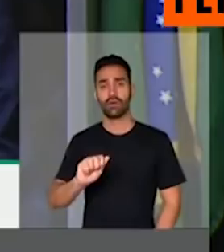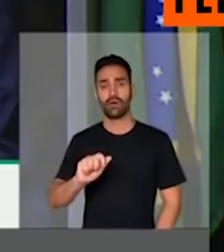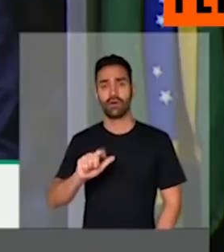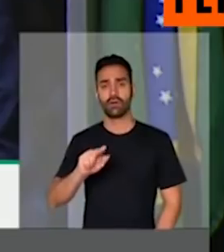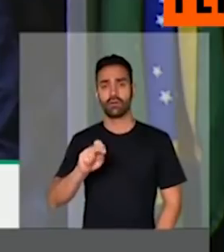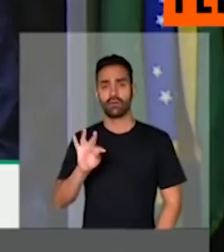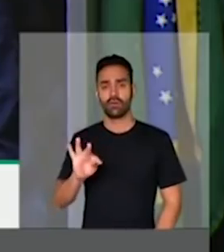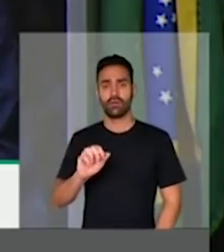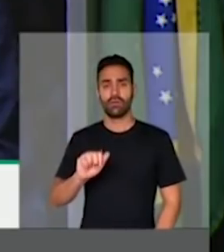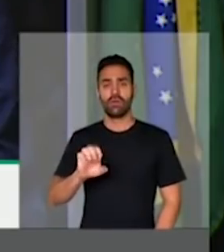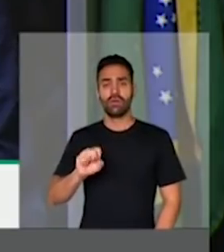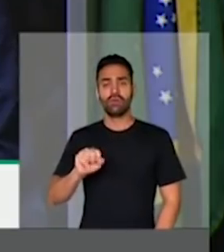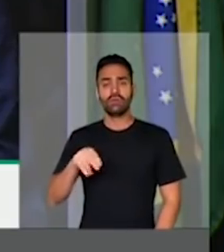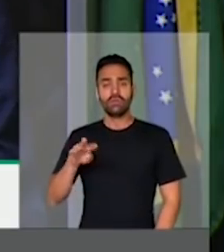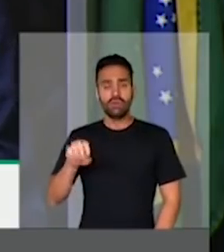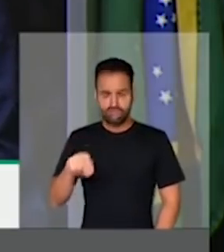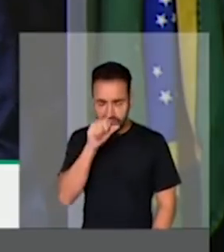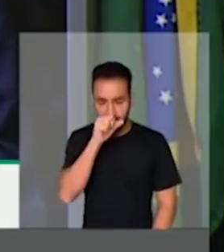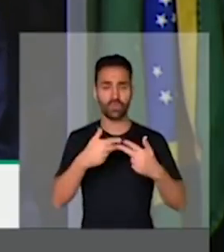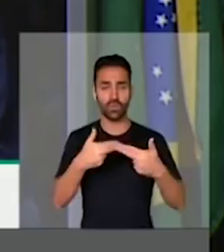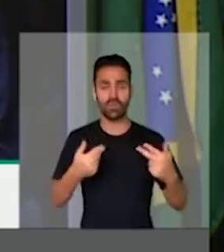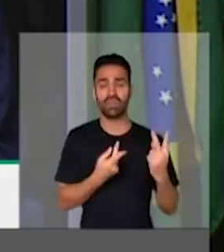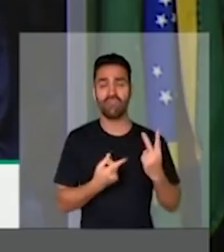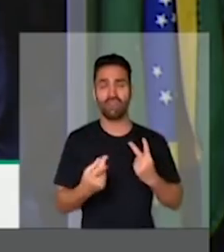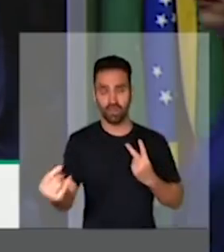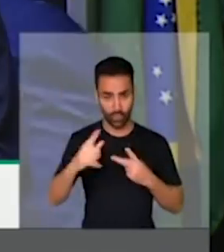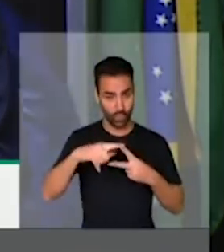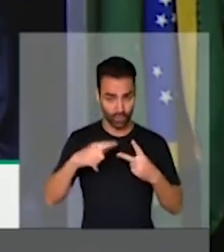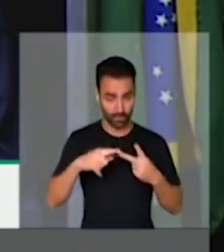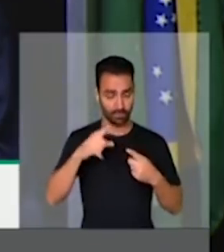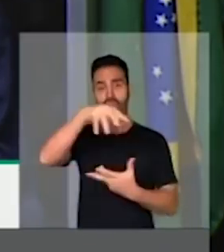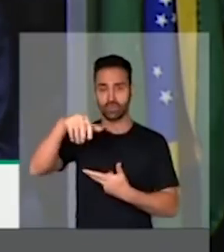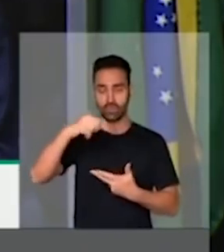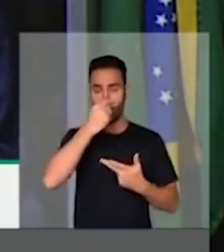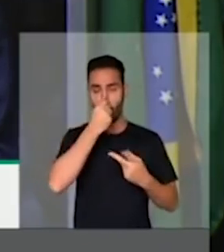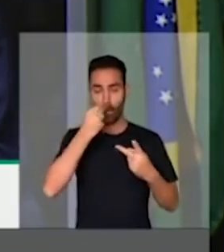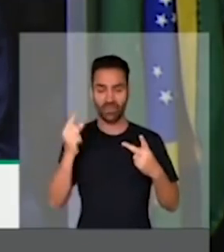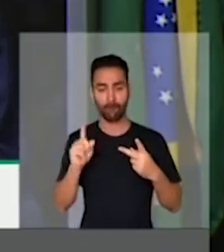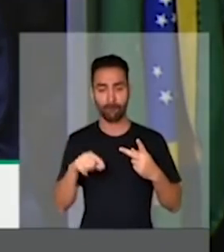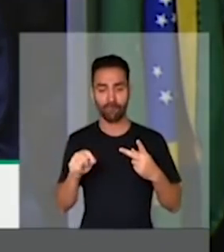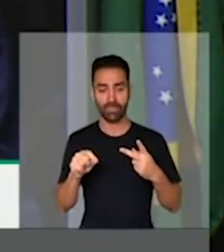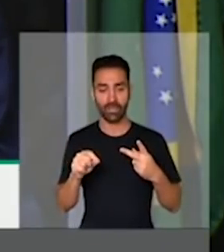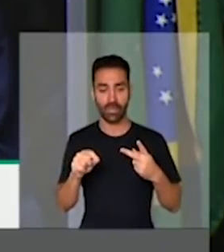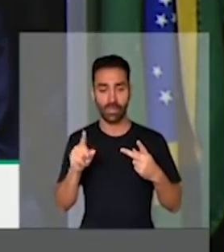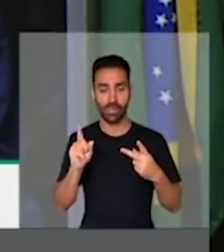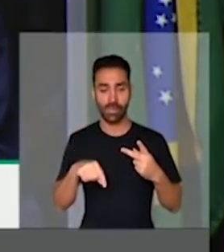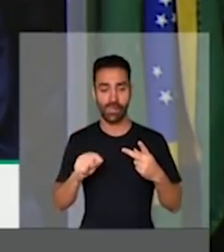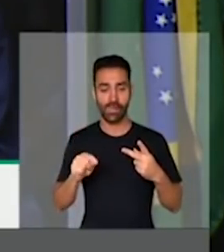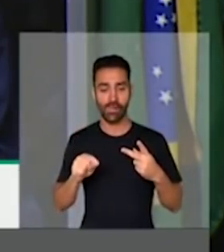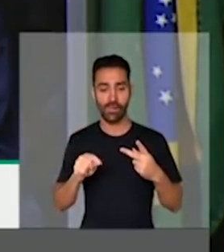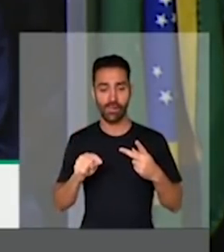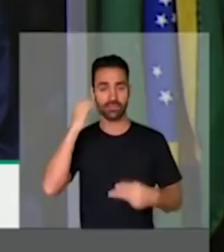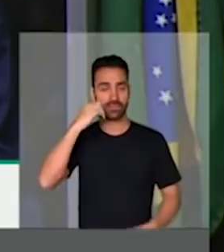públicas. Só tem duas coisas que são infinitas. Uma delas é o universo. A outra delas é a canalice do Partido